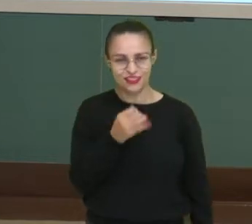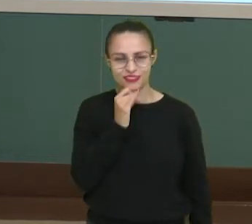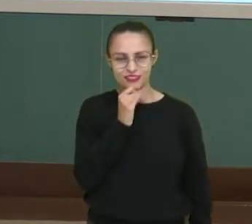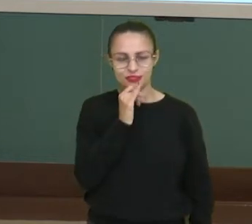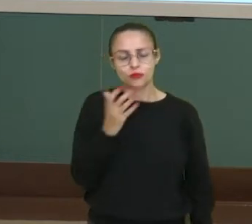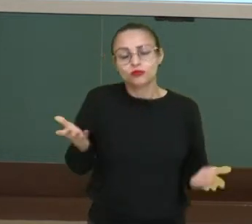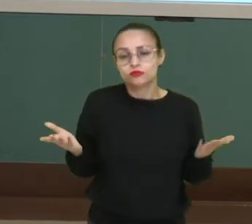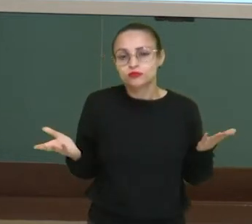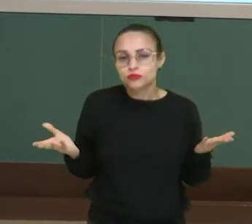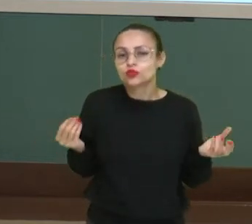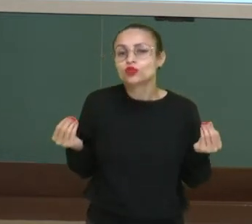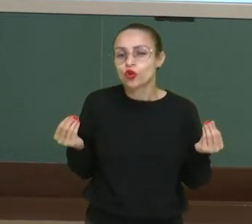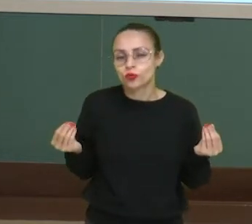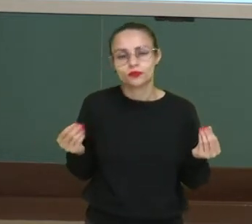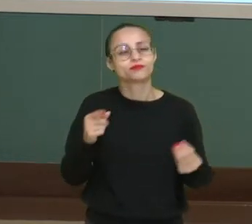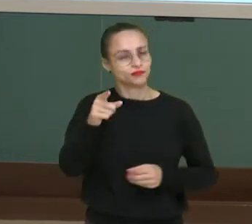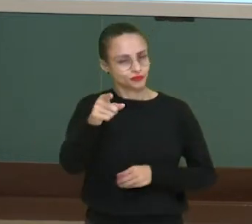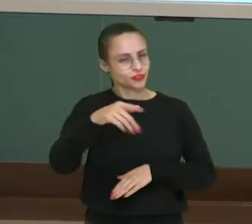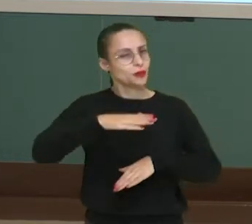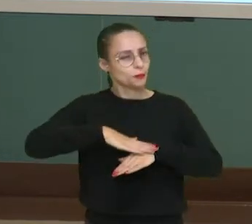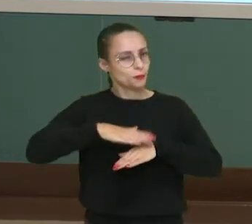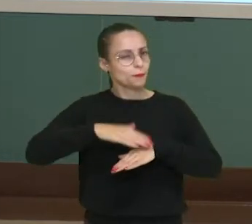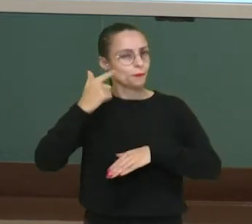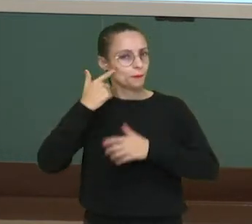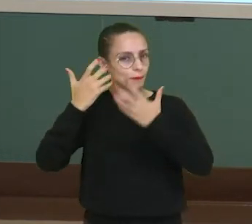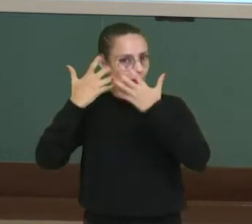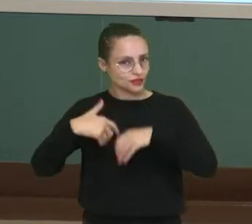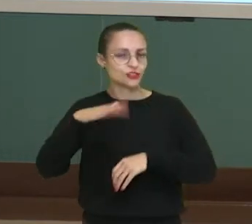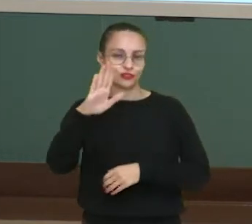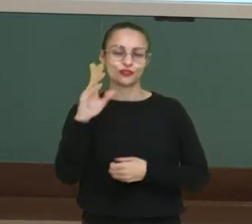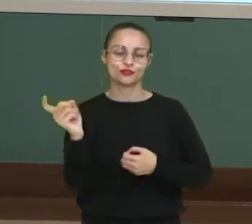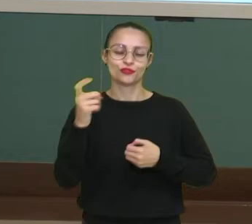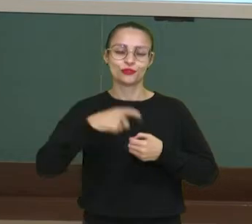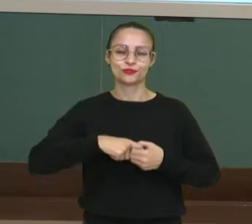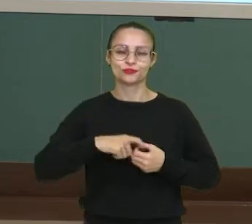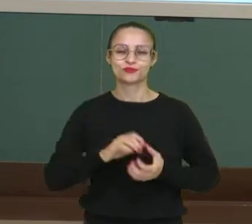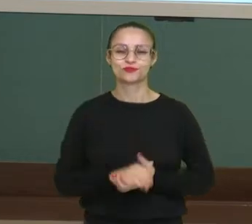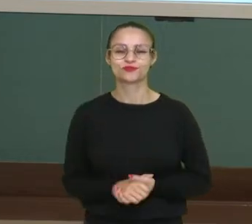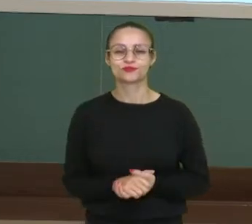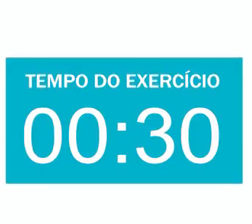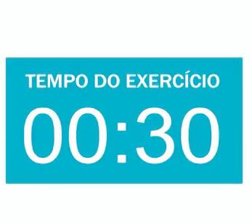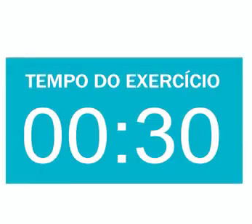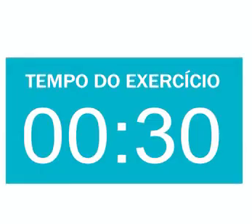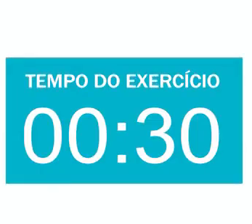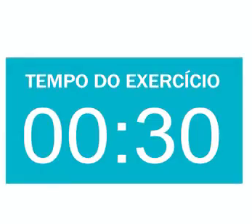até dormir? Eu vou dar um tempinho para vocês pensarem e eu já retorno.